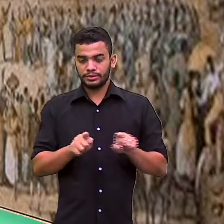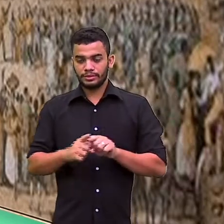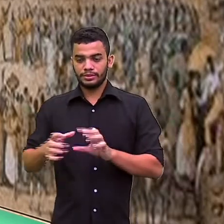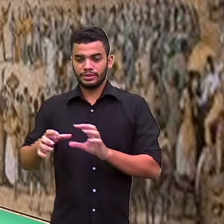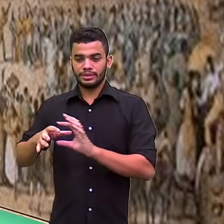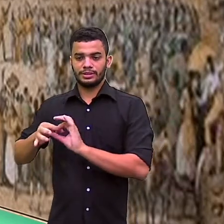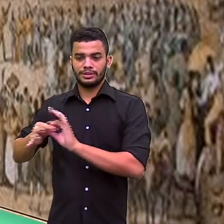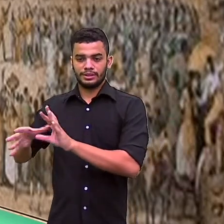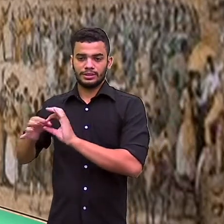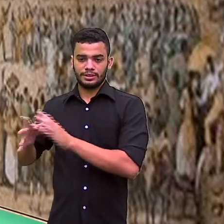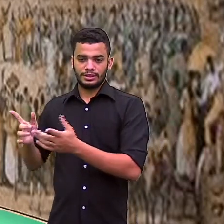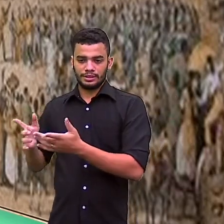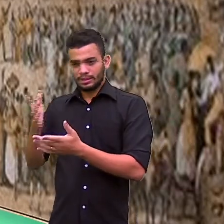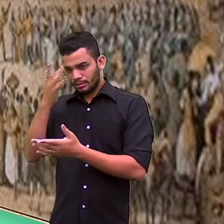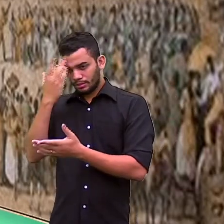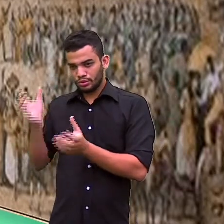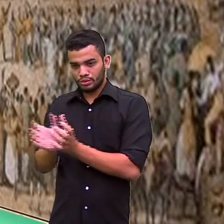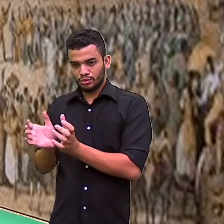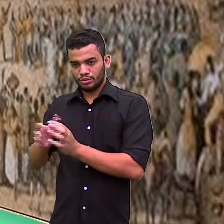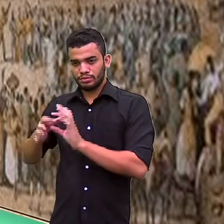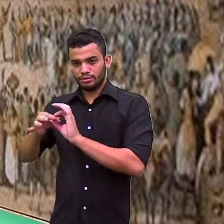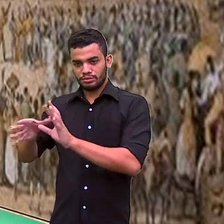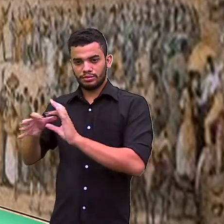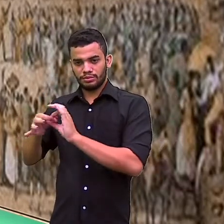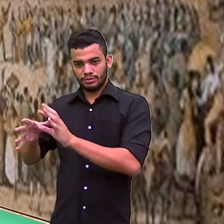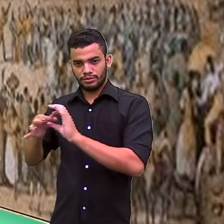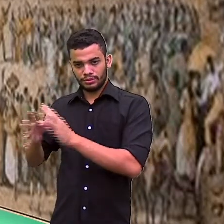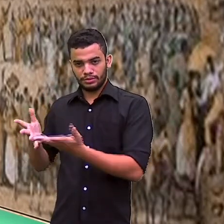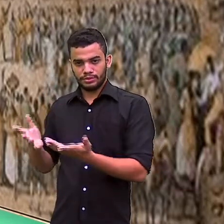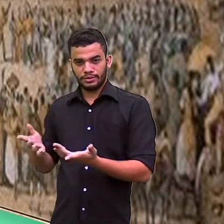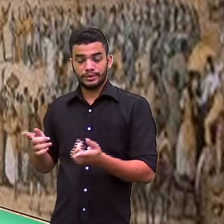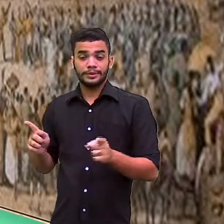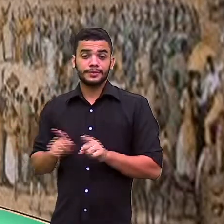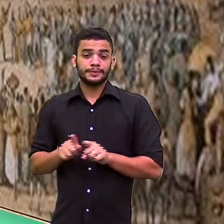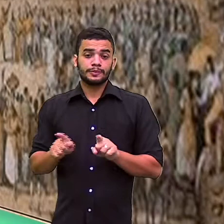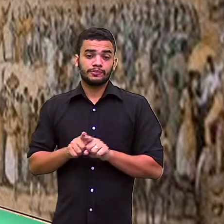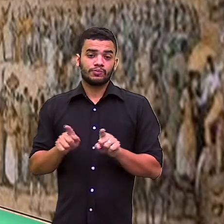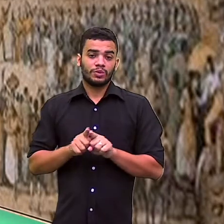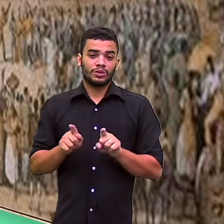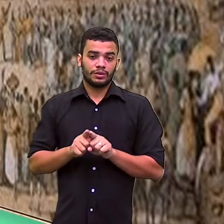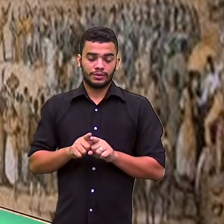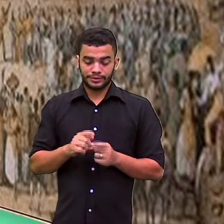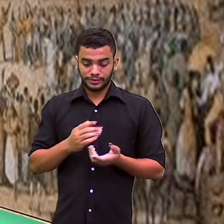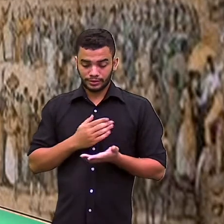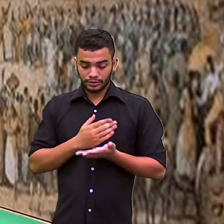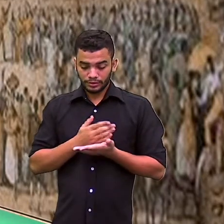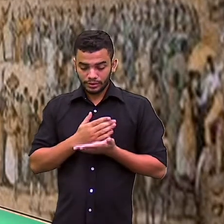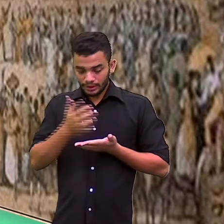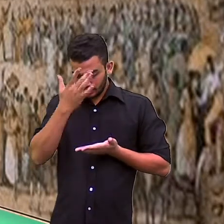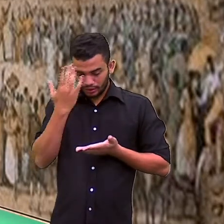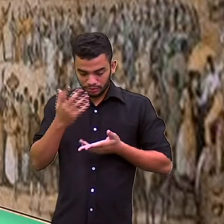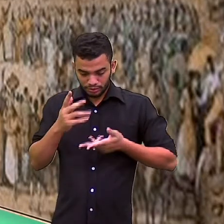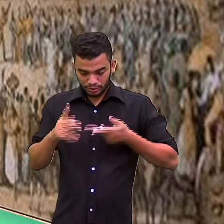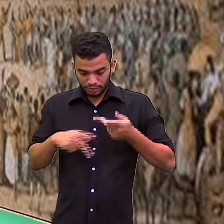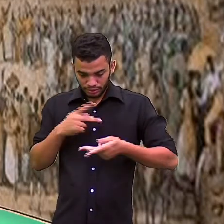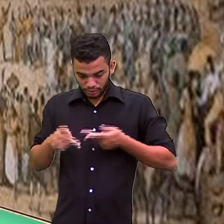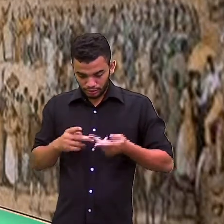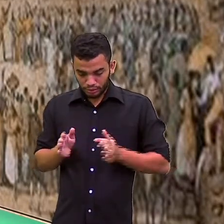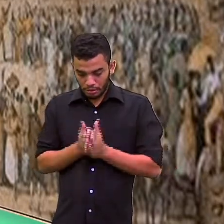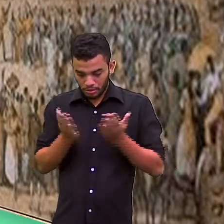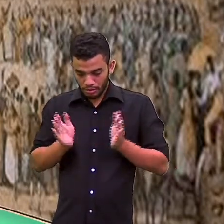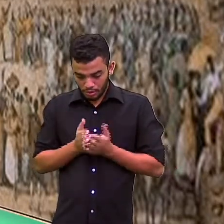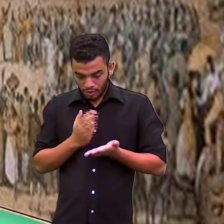classes populares se levantaram pedindo para que deixasse de ser explorados pelos produtores rurais e